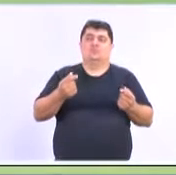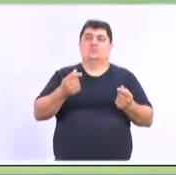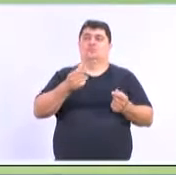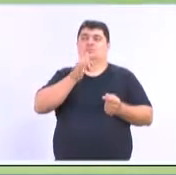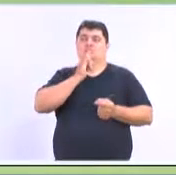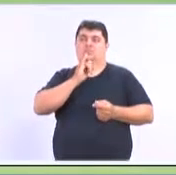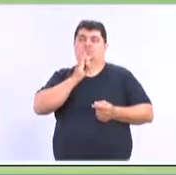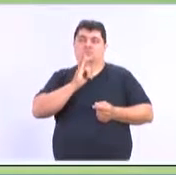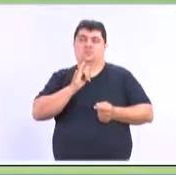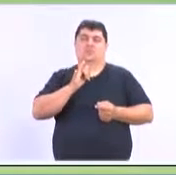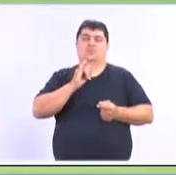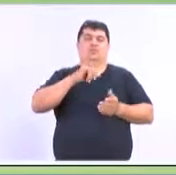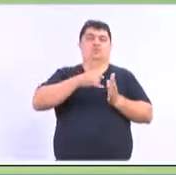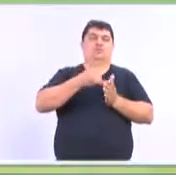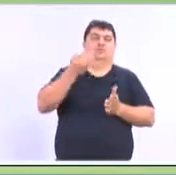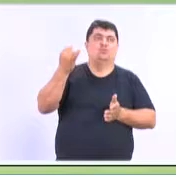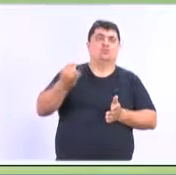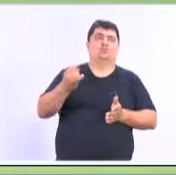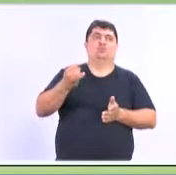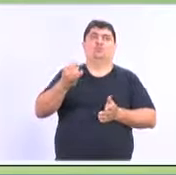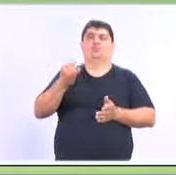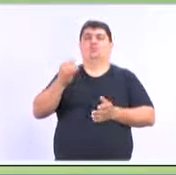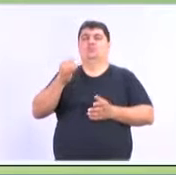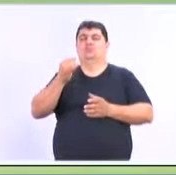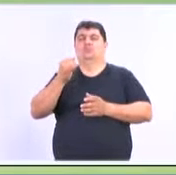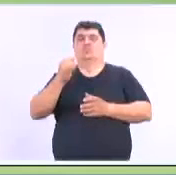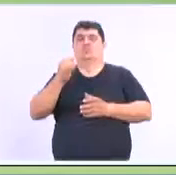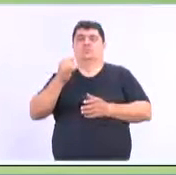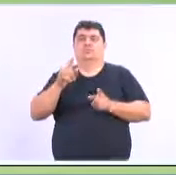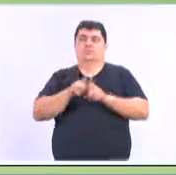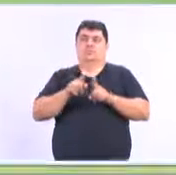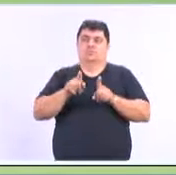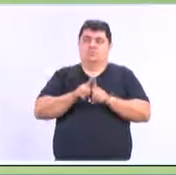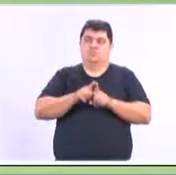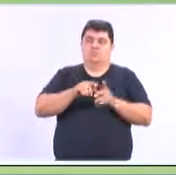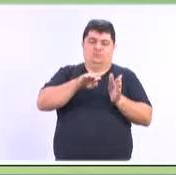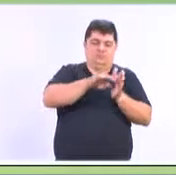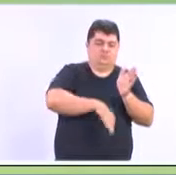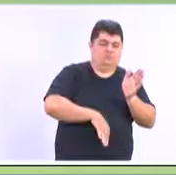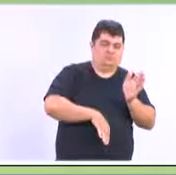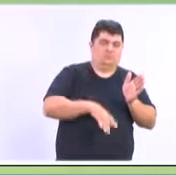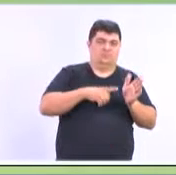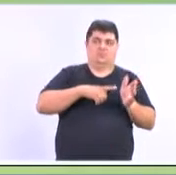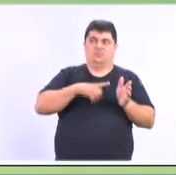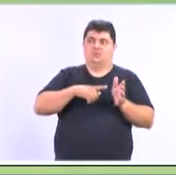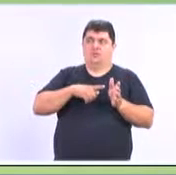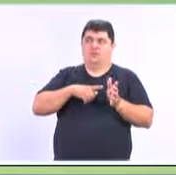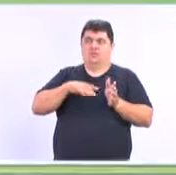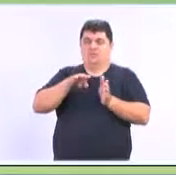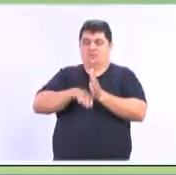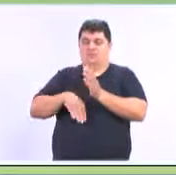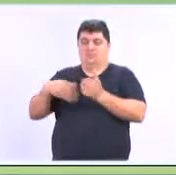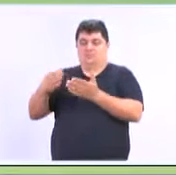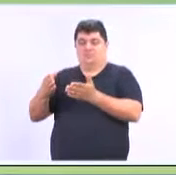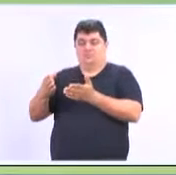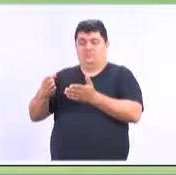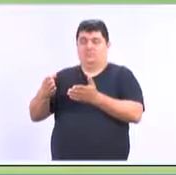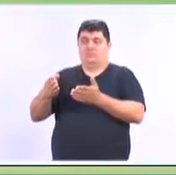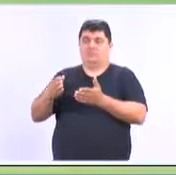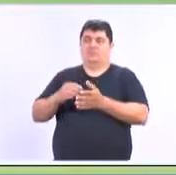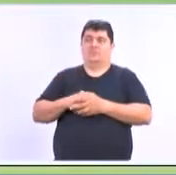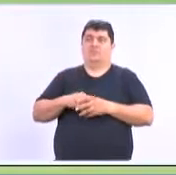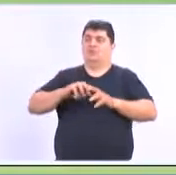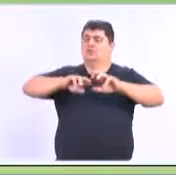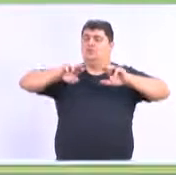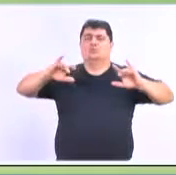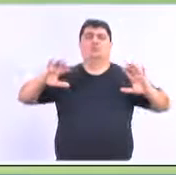qual juros ativos e juros passivos, descontos obtidos e descontos concedidos, entre outros.